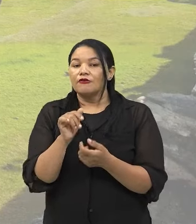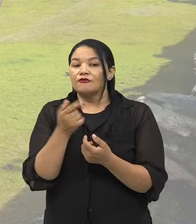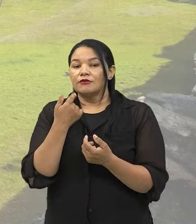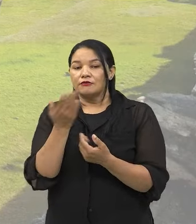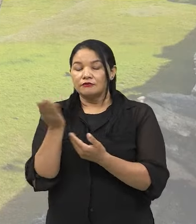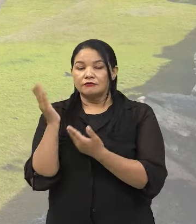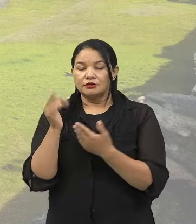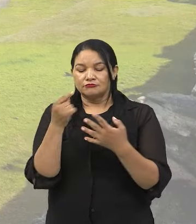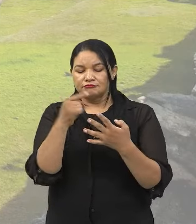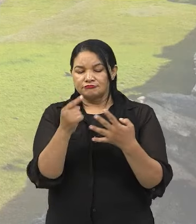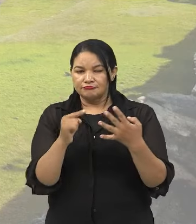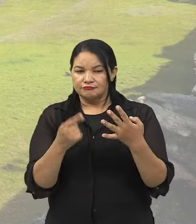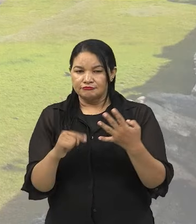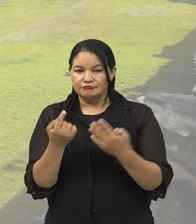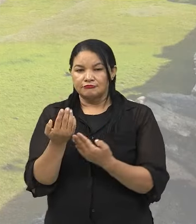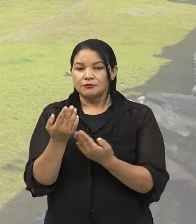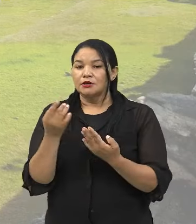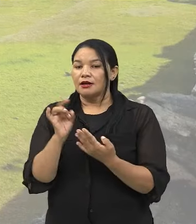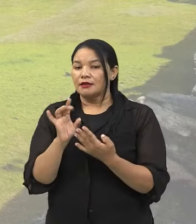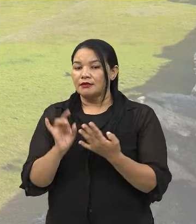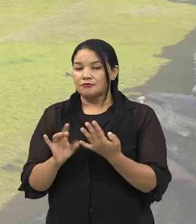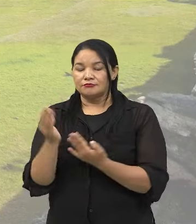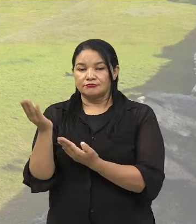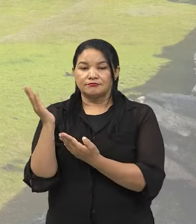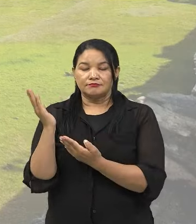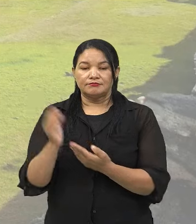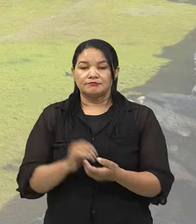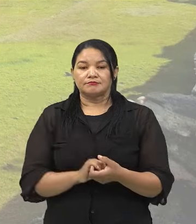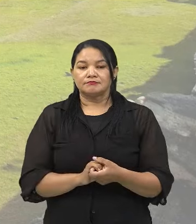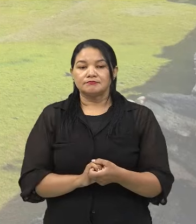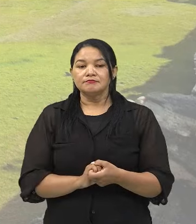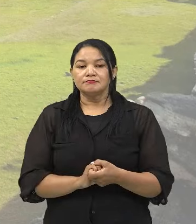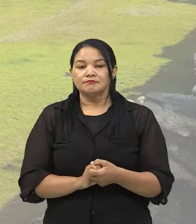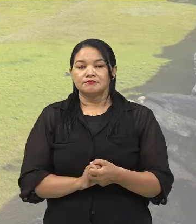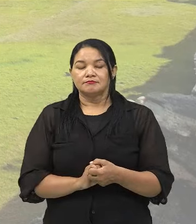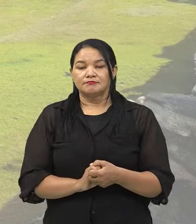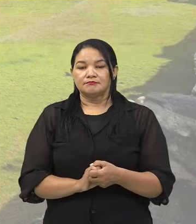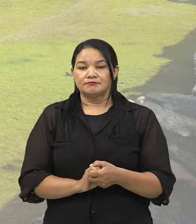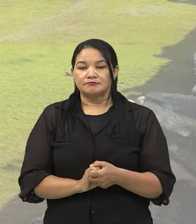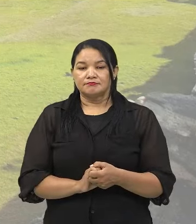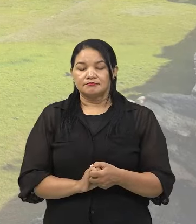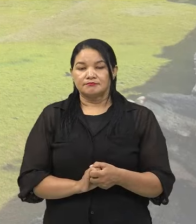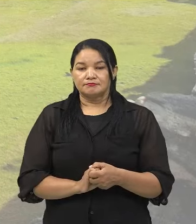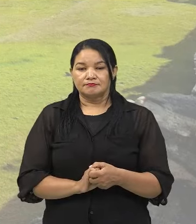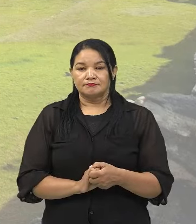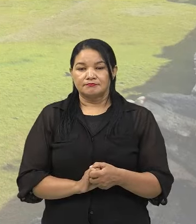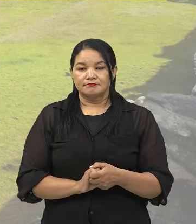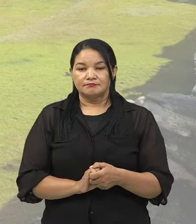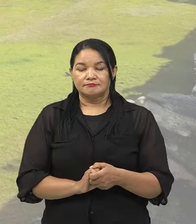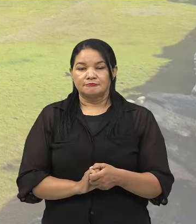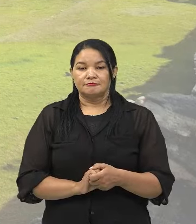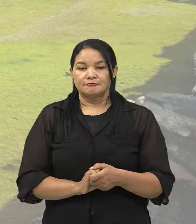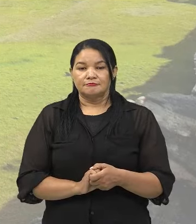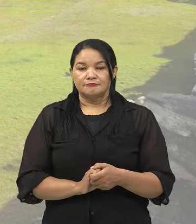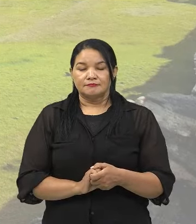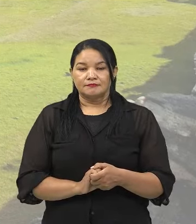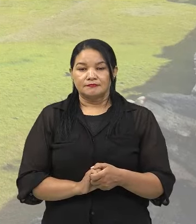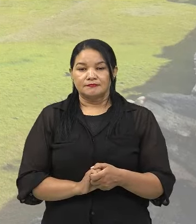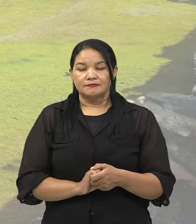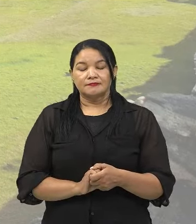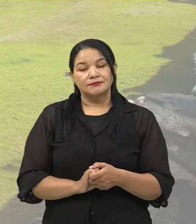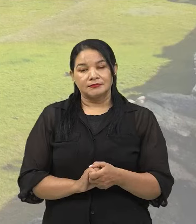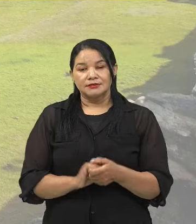pedido. Beber, bebido. Dormir, dormido. E partir, partido. Então,